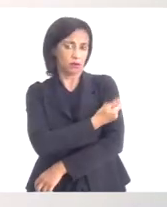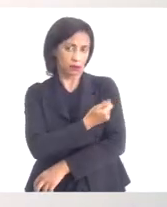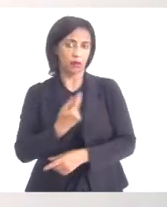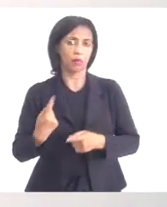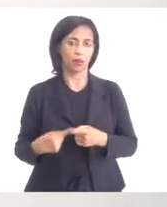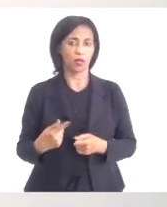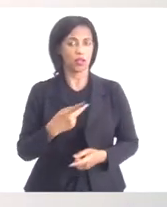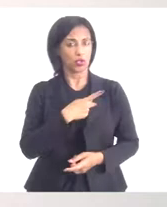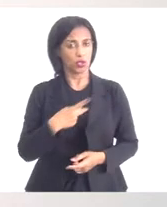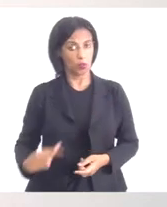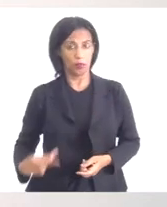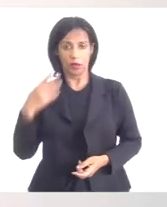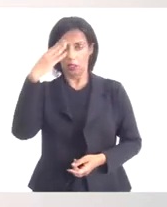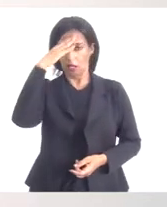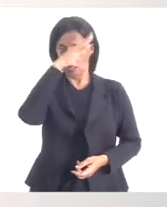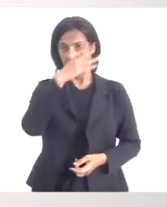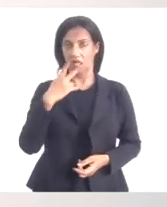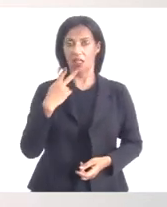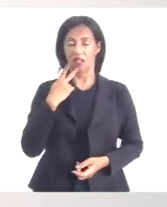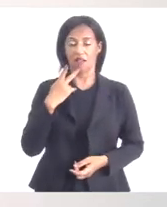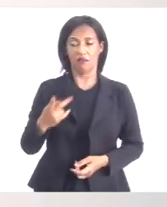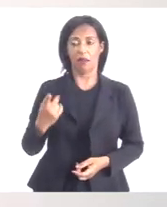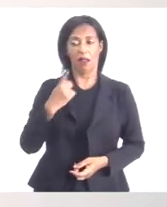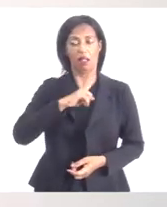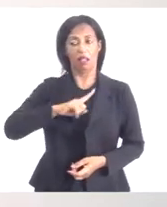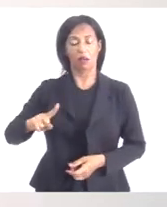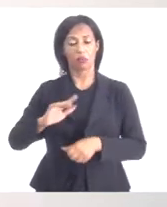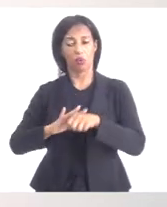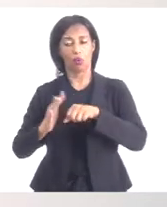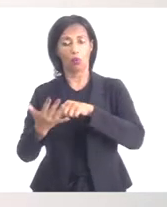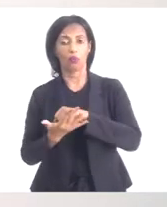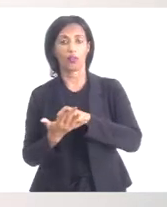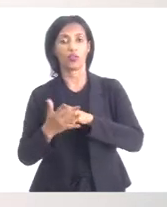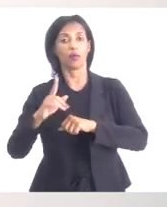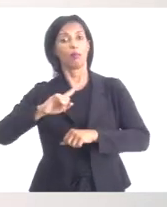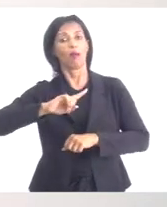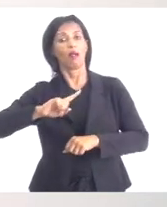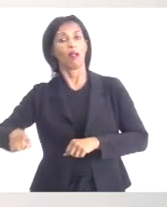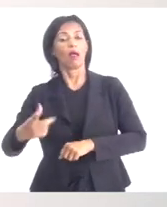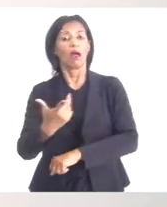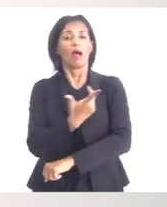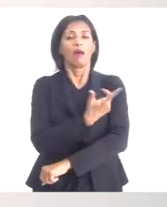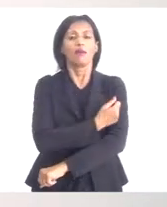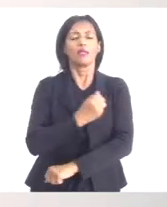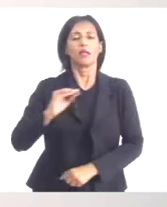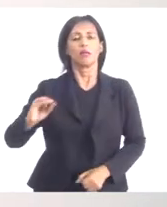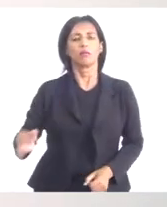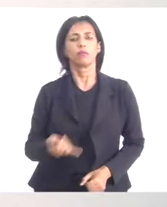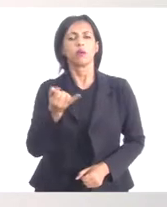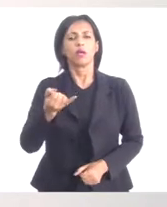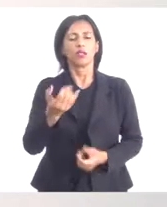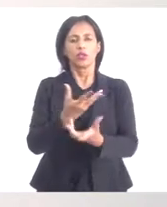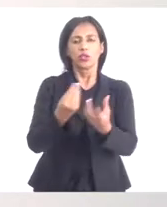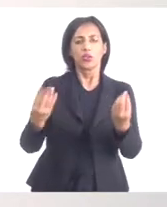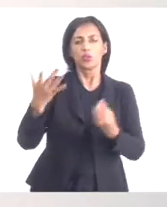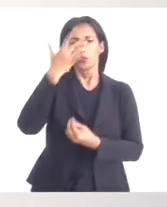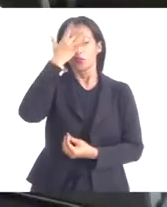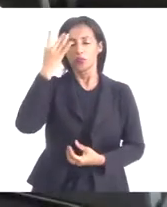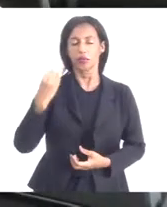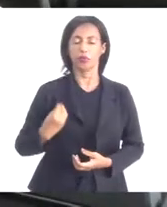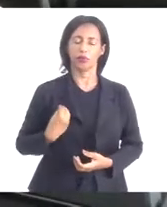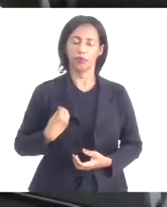porque a gente tem um presidente da república que nega não só com o vídeo mas negou a vacina EA possibilidade de muitas as pessoas